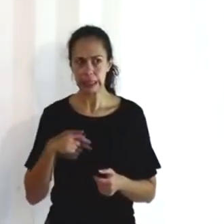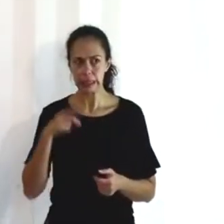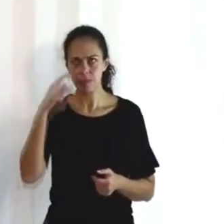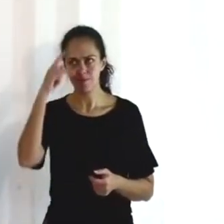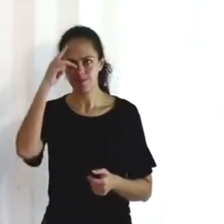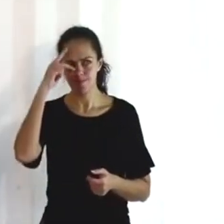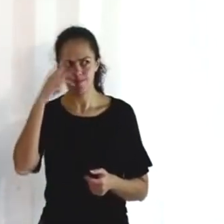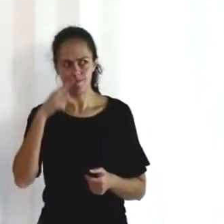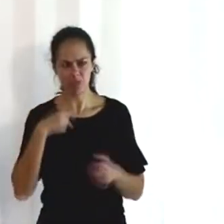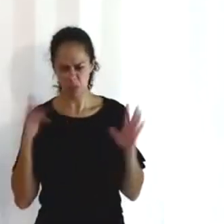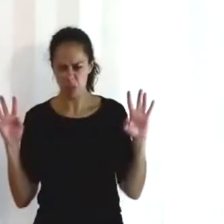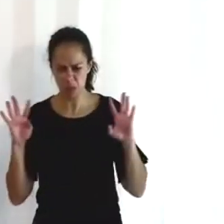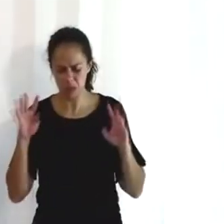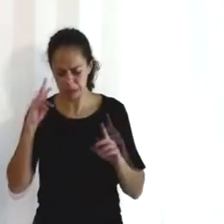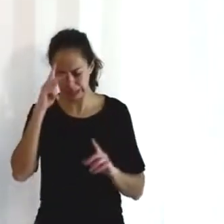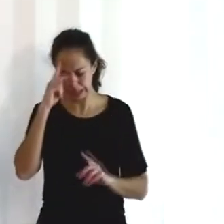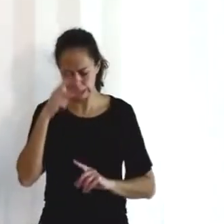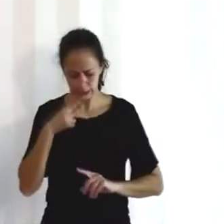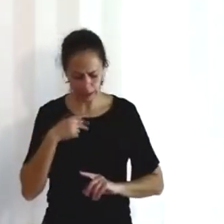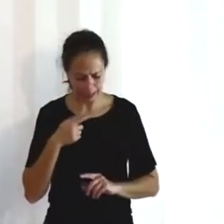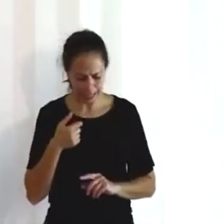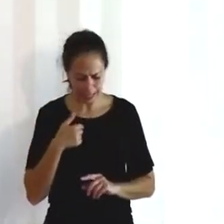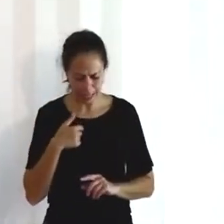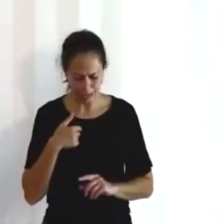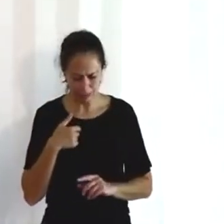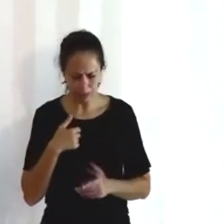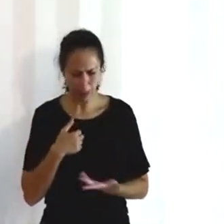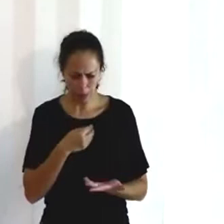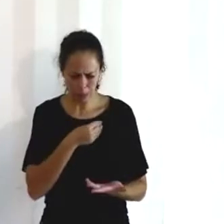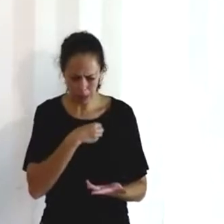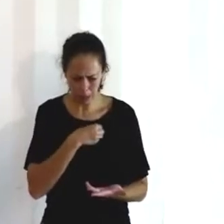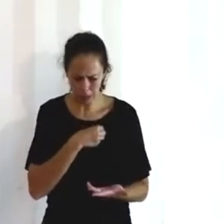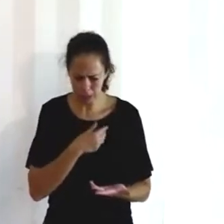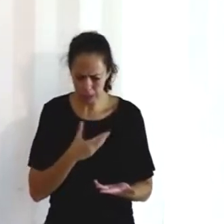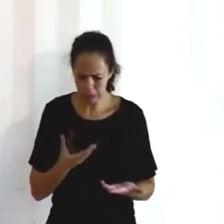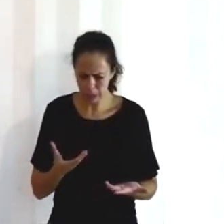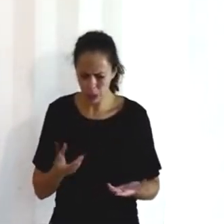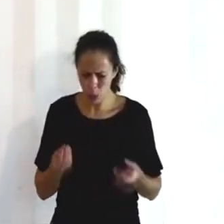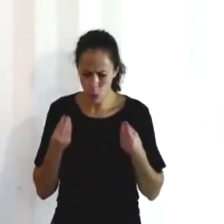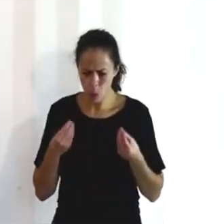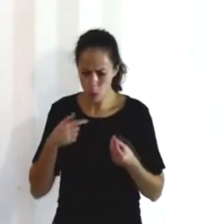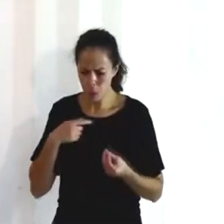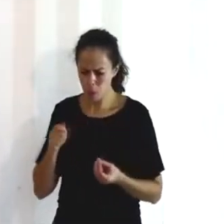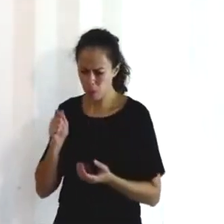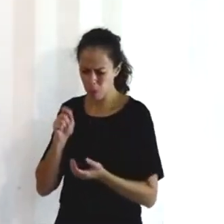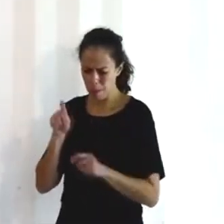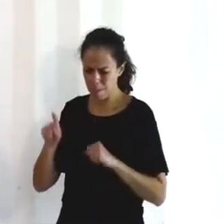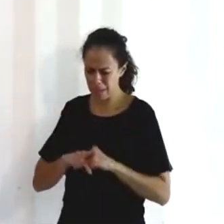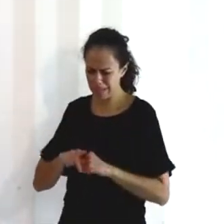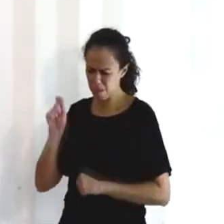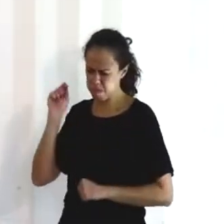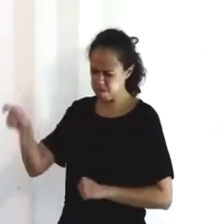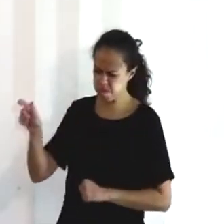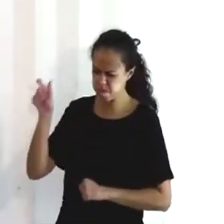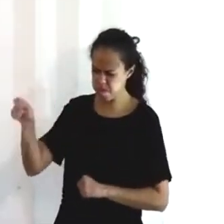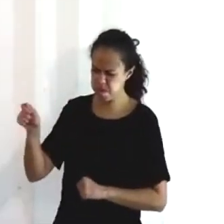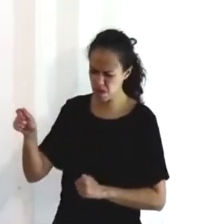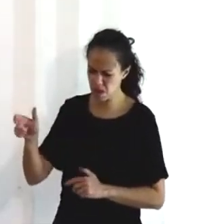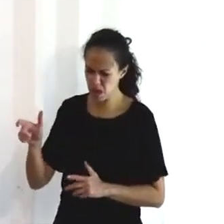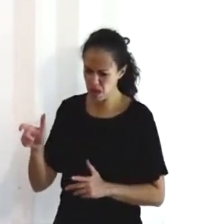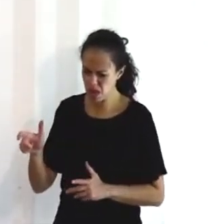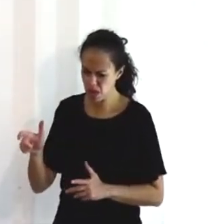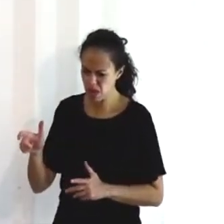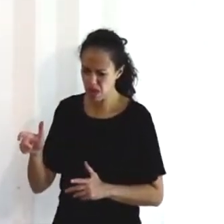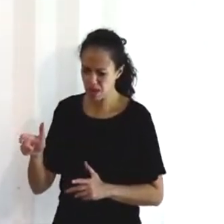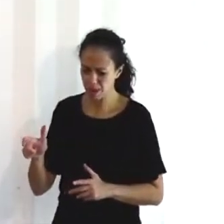passível de pecados também? Então a Bíblia diz que eles deixaram as pedras lá. E foram os mais velhos que começaram a